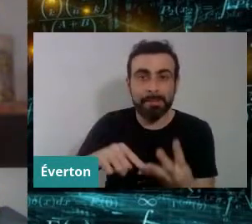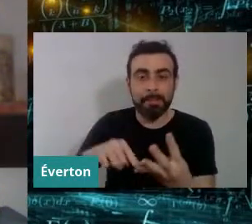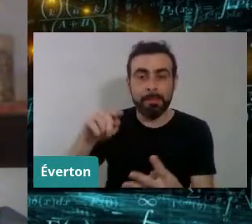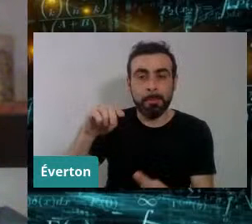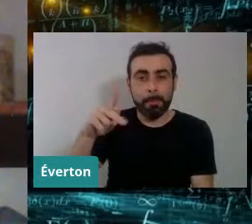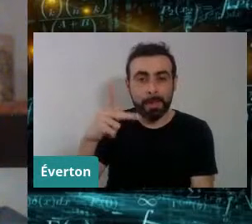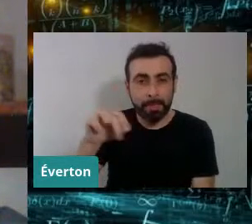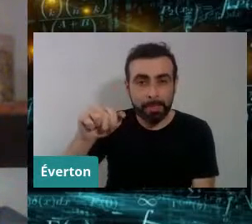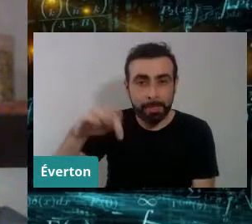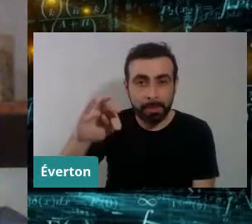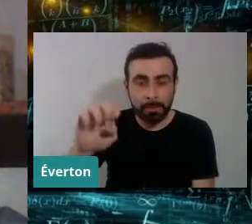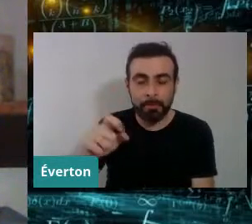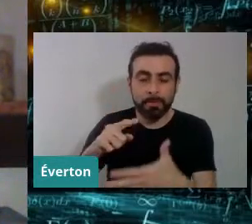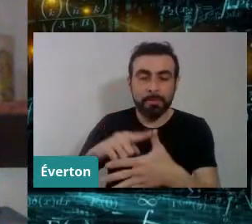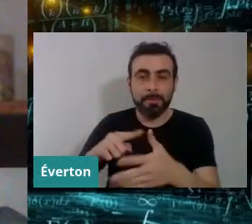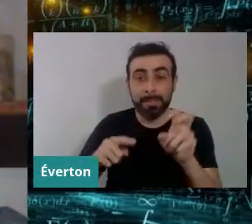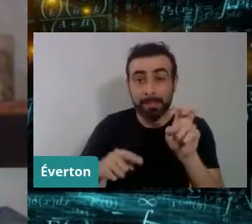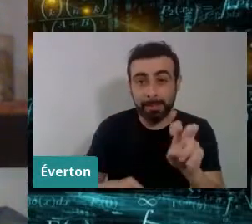eu.